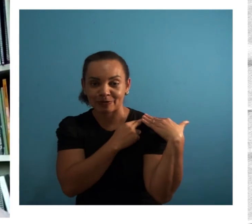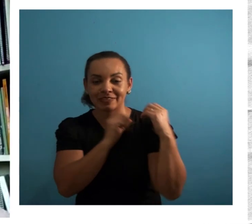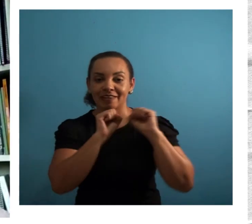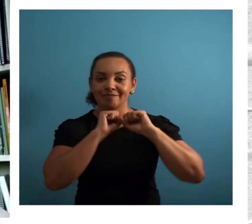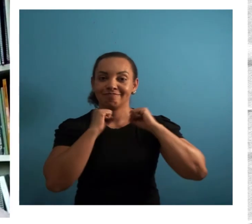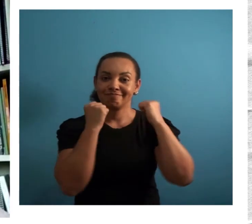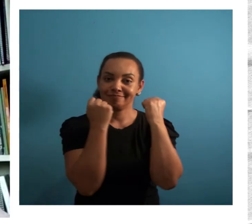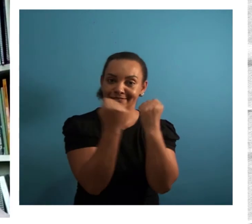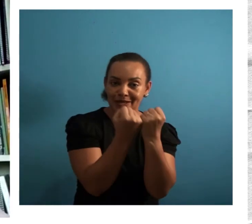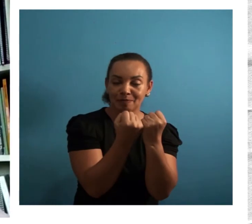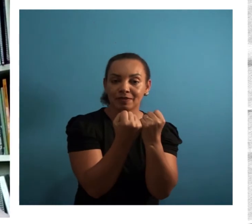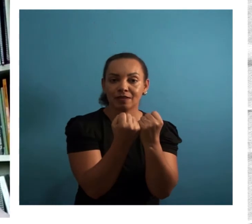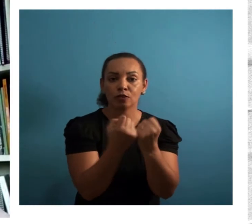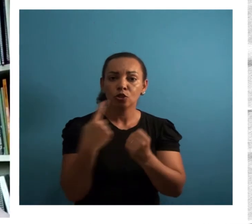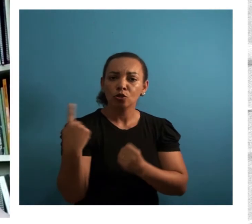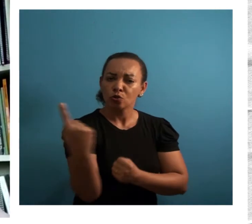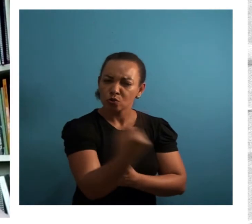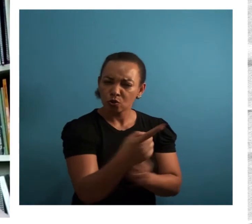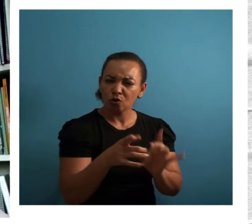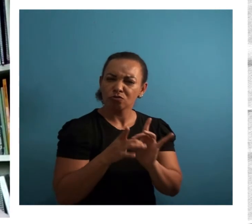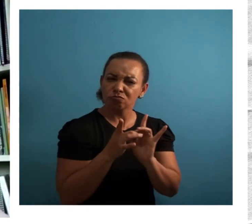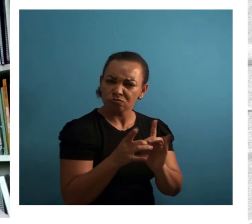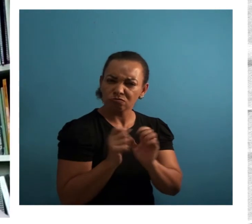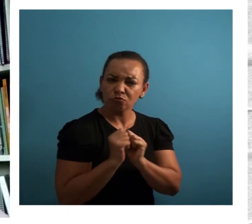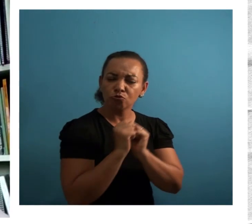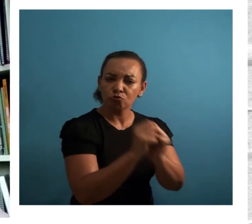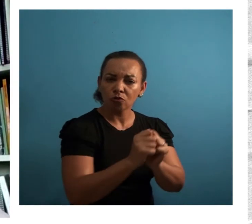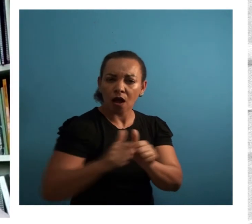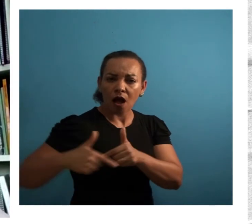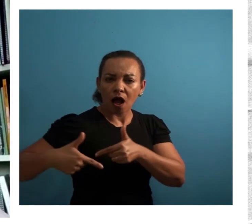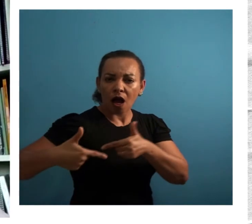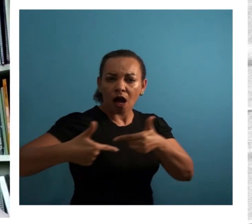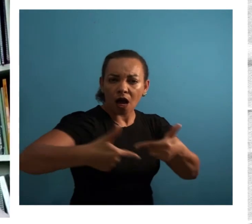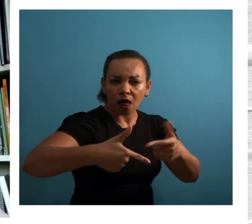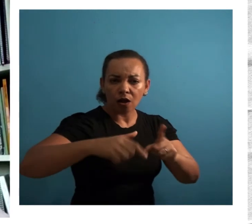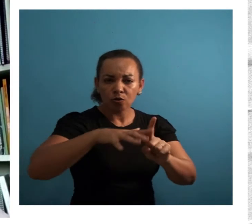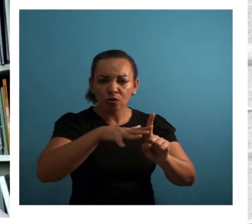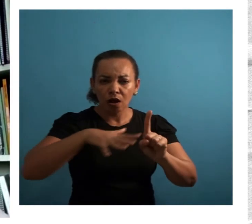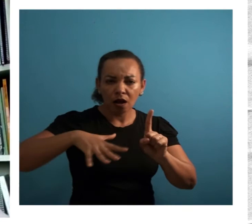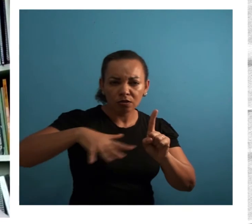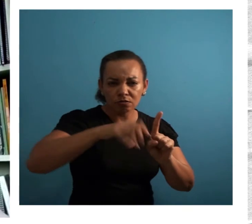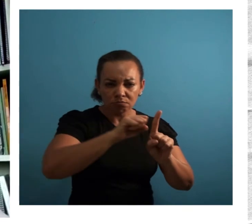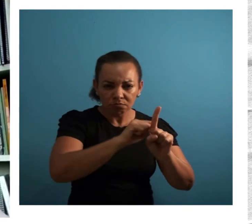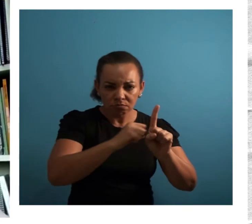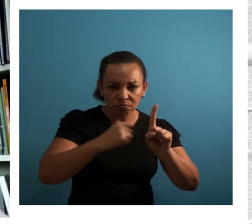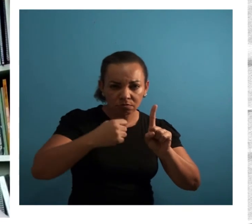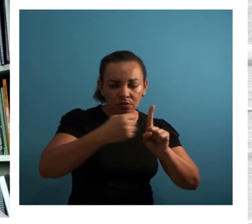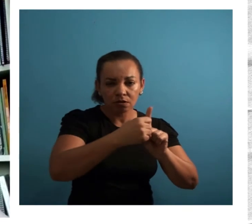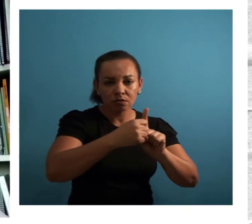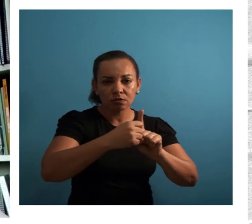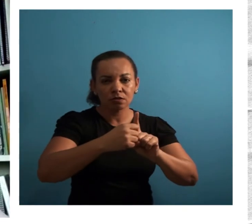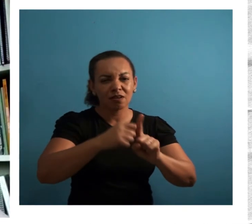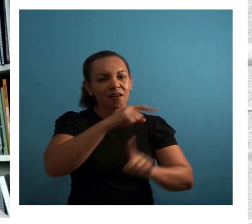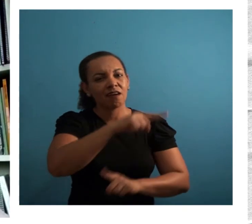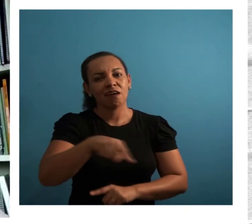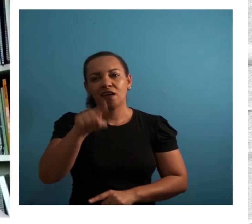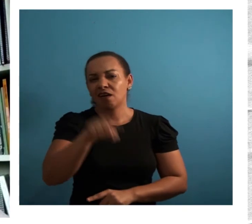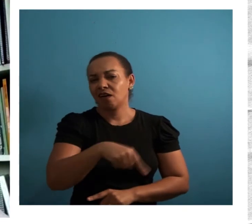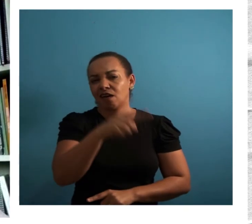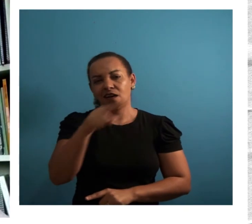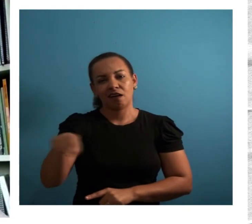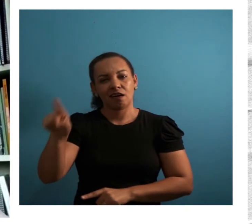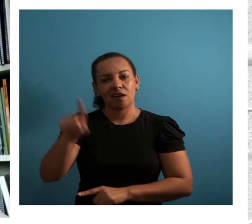dizer que estamos juntos a luta social ela elimina as divergências